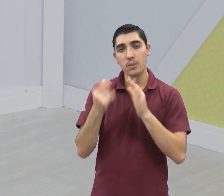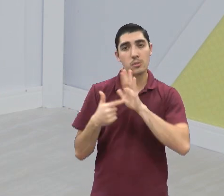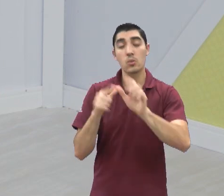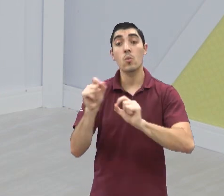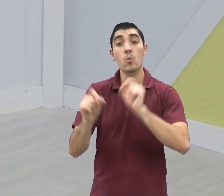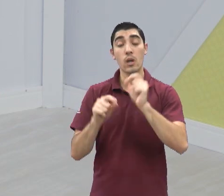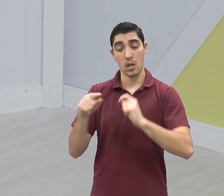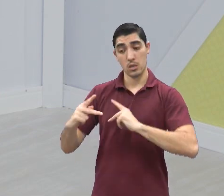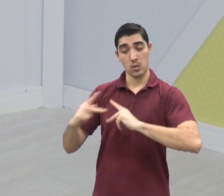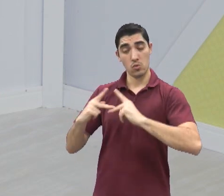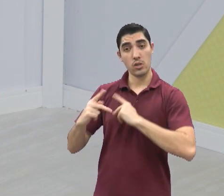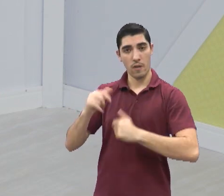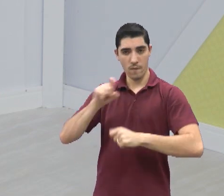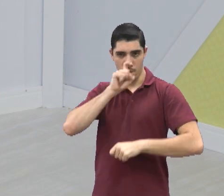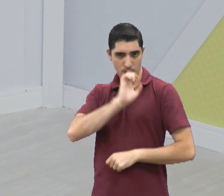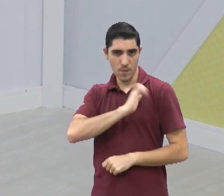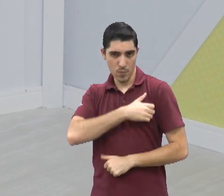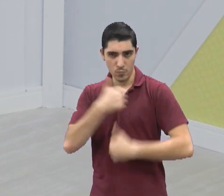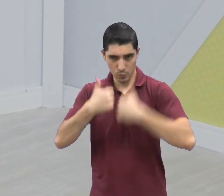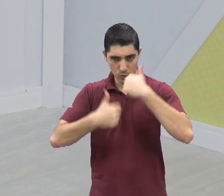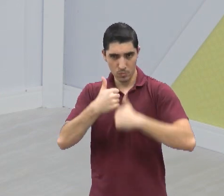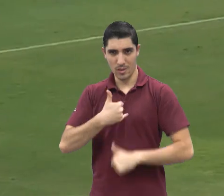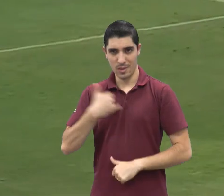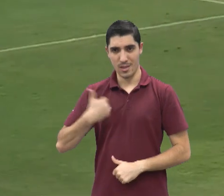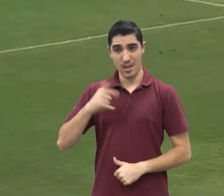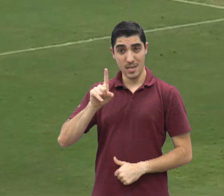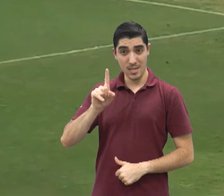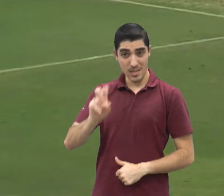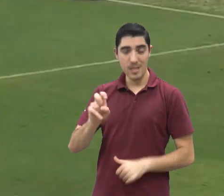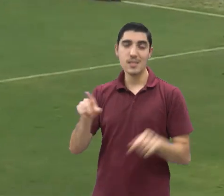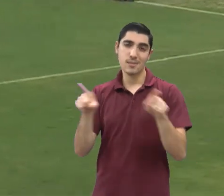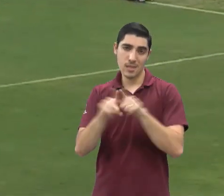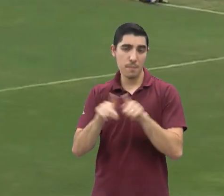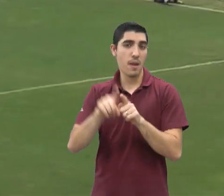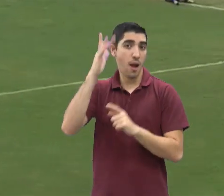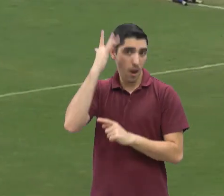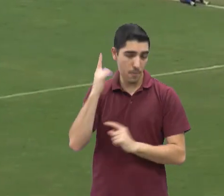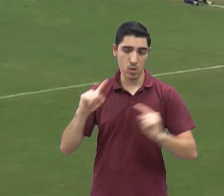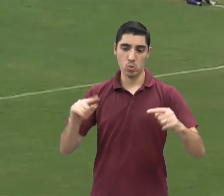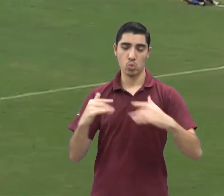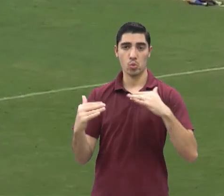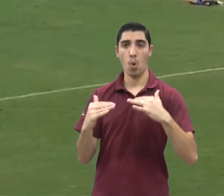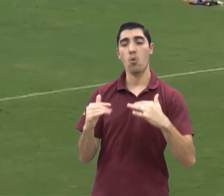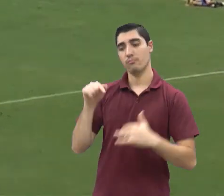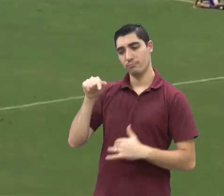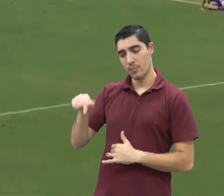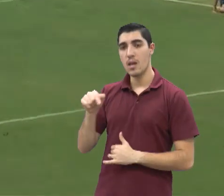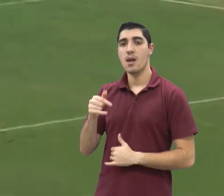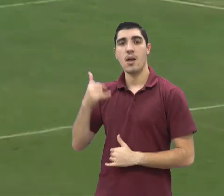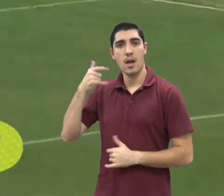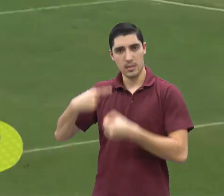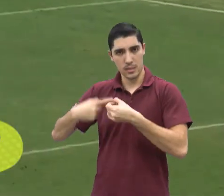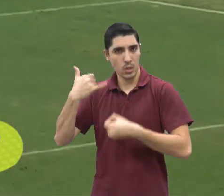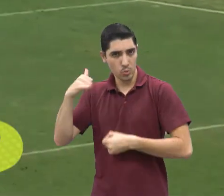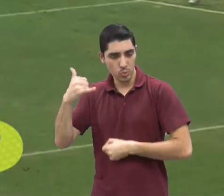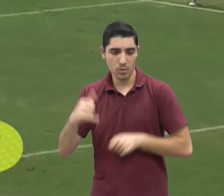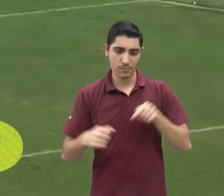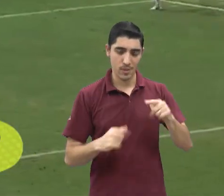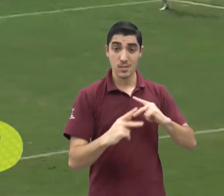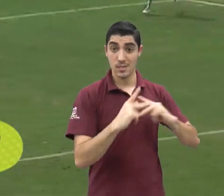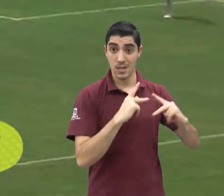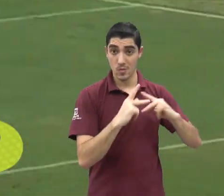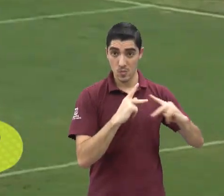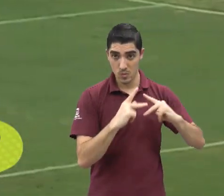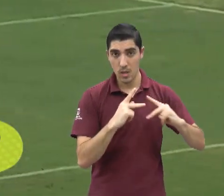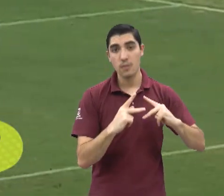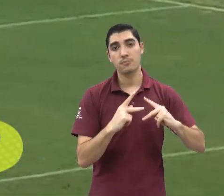time Sub-15 do São José, os meninos da Águia cumprem também tabela amanhã contra o Ituano, em jogo válido aí pela última rodada da terceira fase